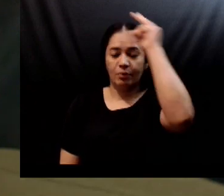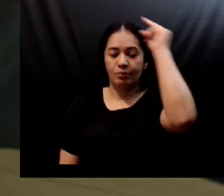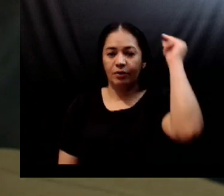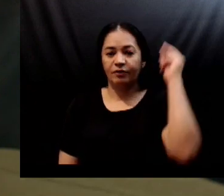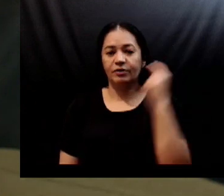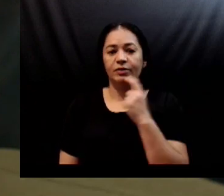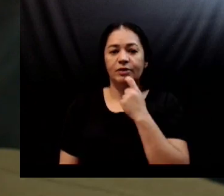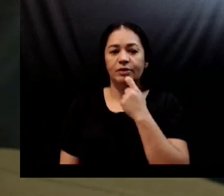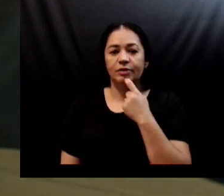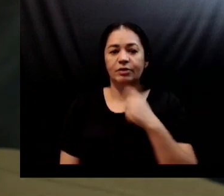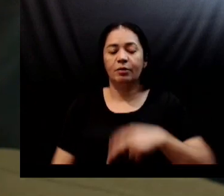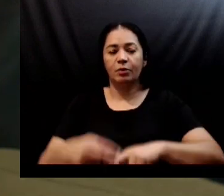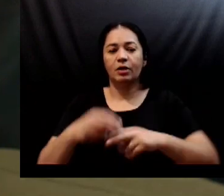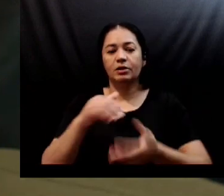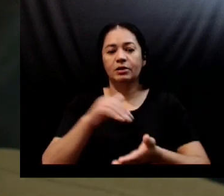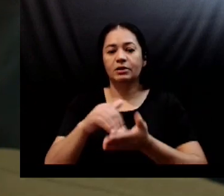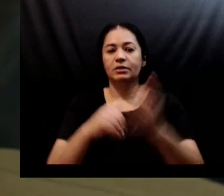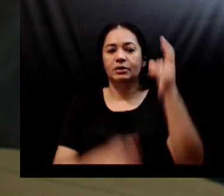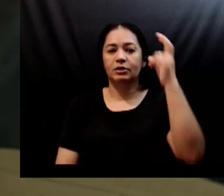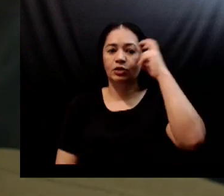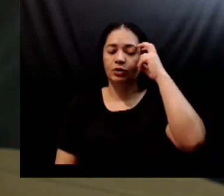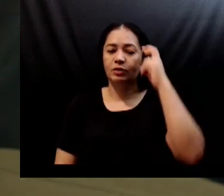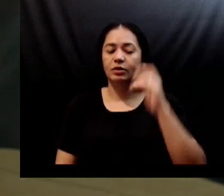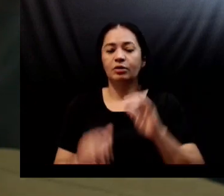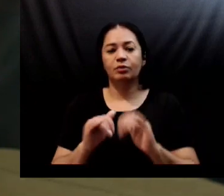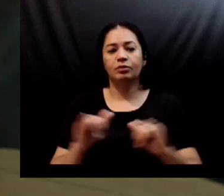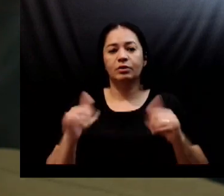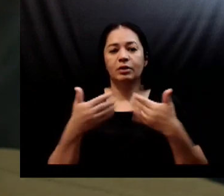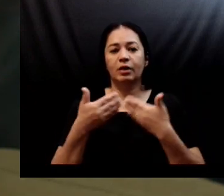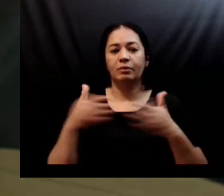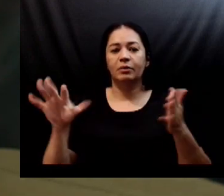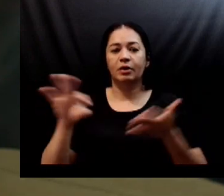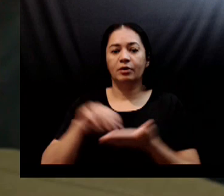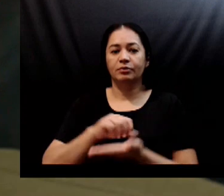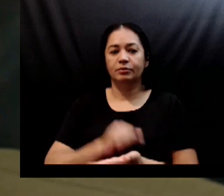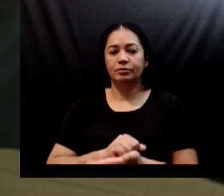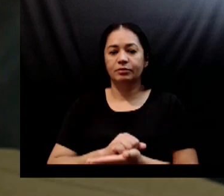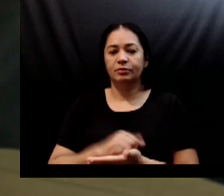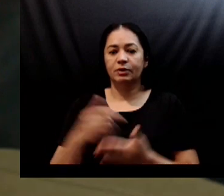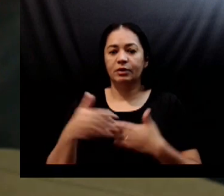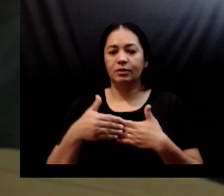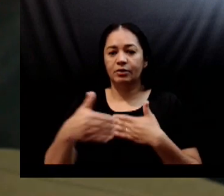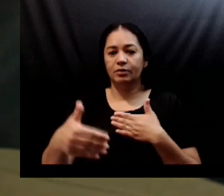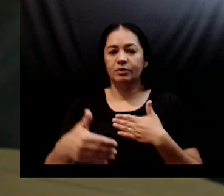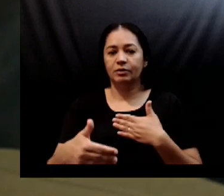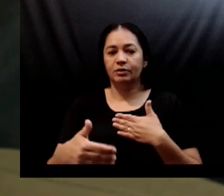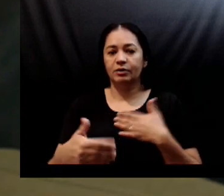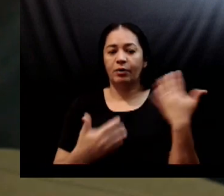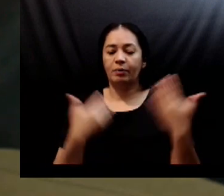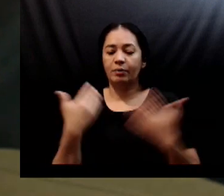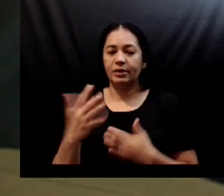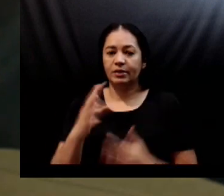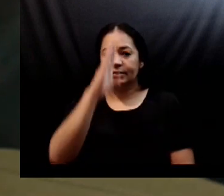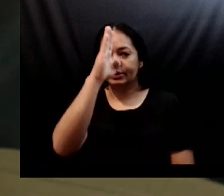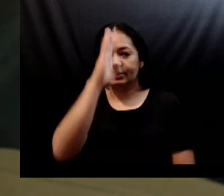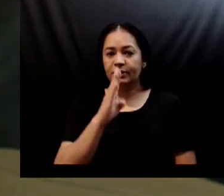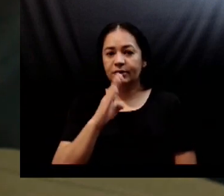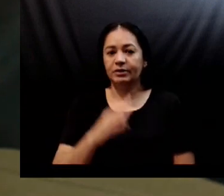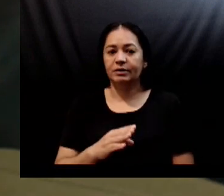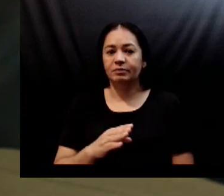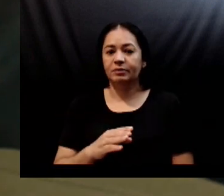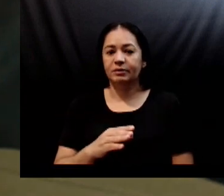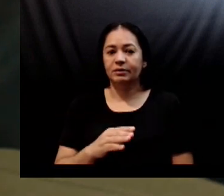Cultura e Turismo, anuncia a abertura de inscrições para a próxima edição do passeio gratuito Sete Maravilhas